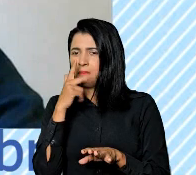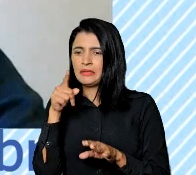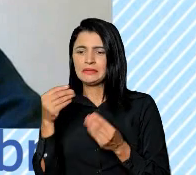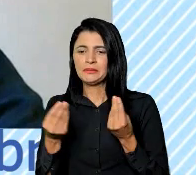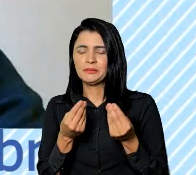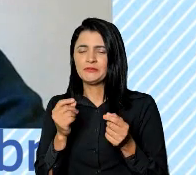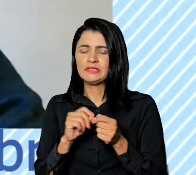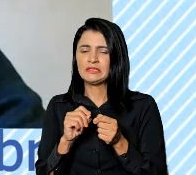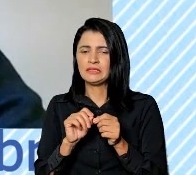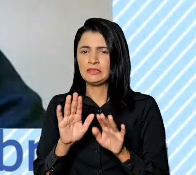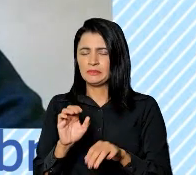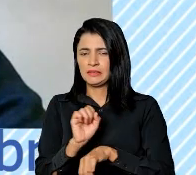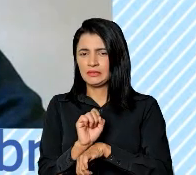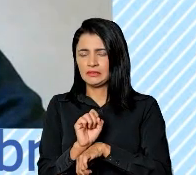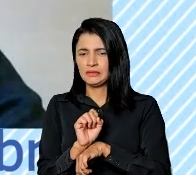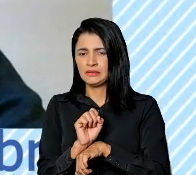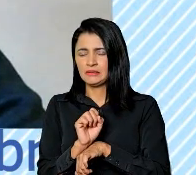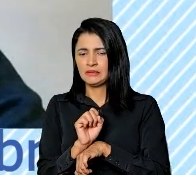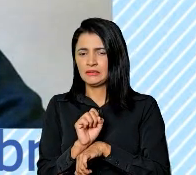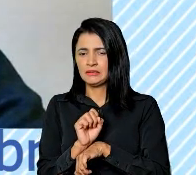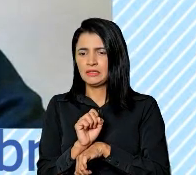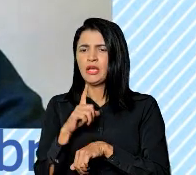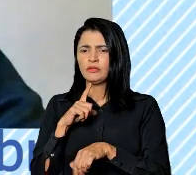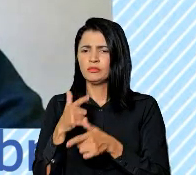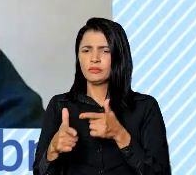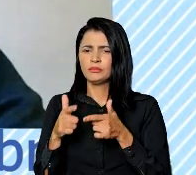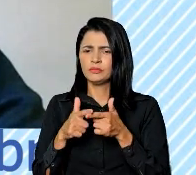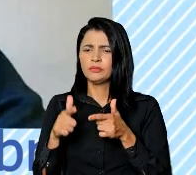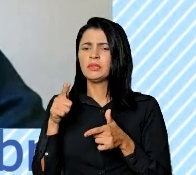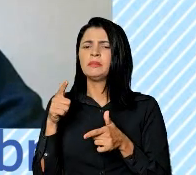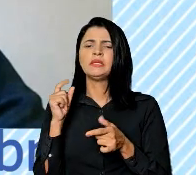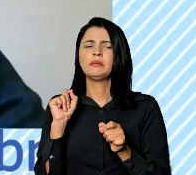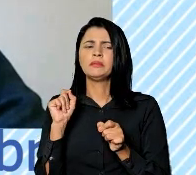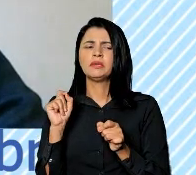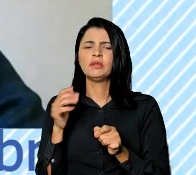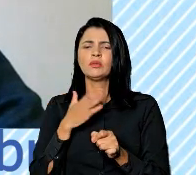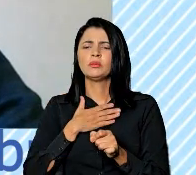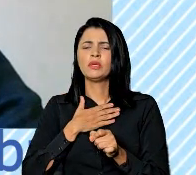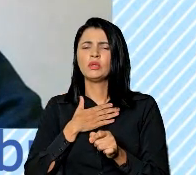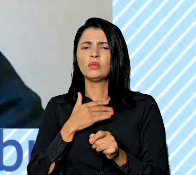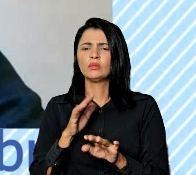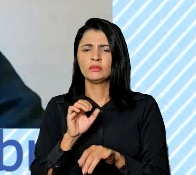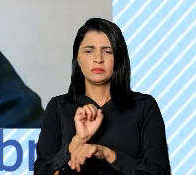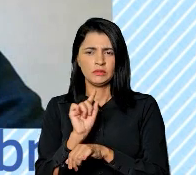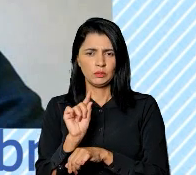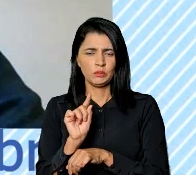fazer. Gente, eu tive algum problema aqui no meu...